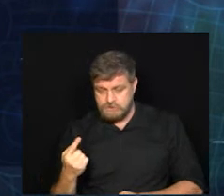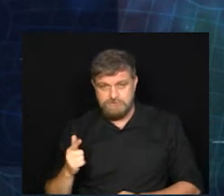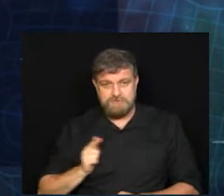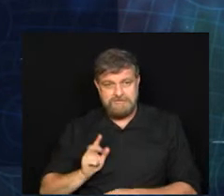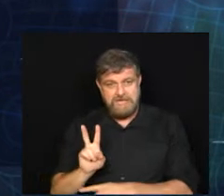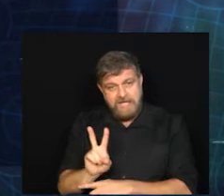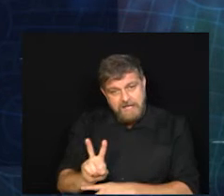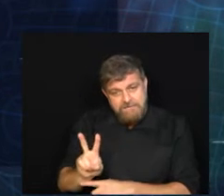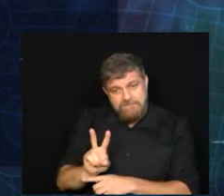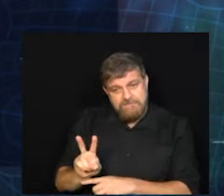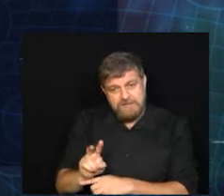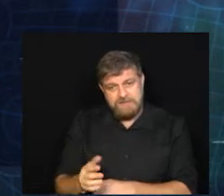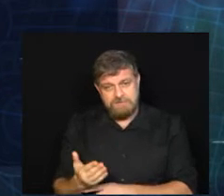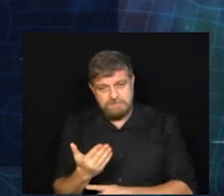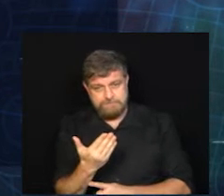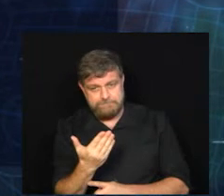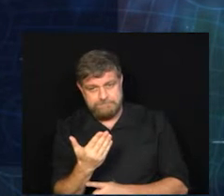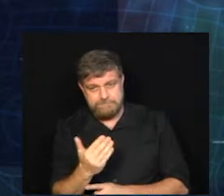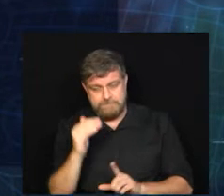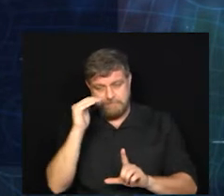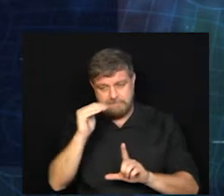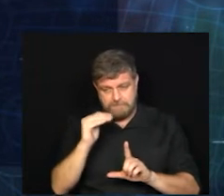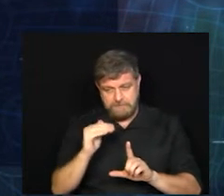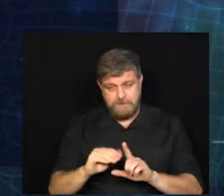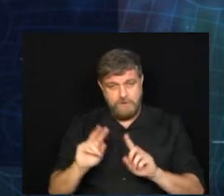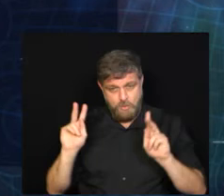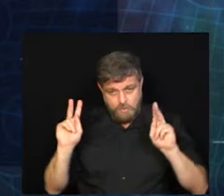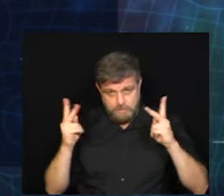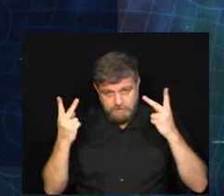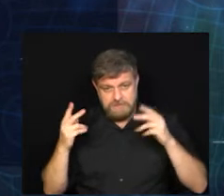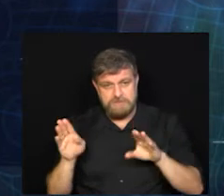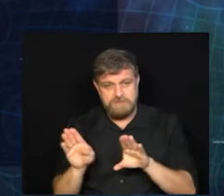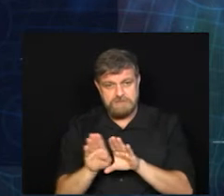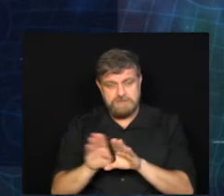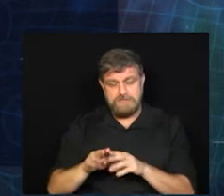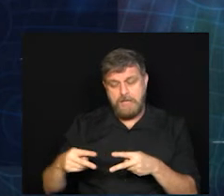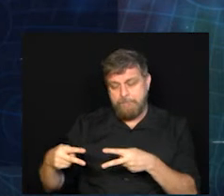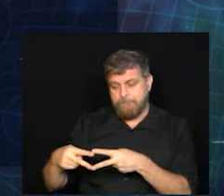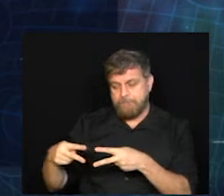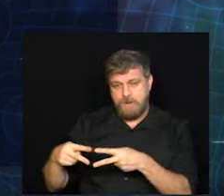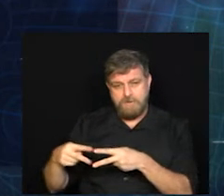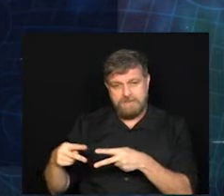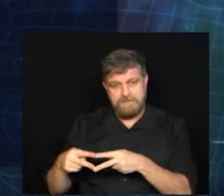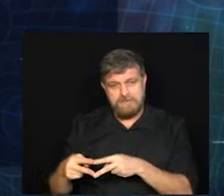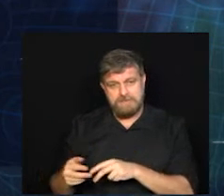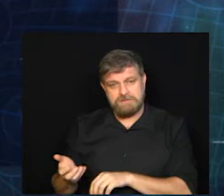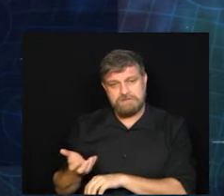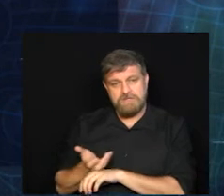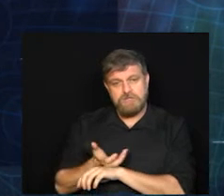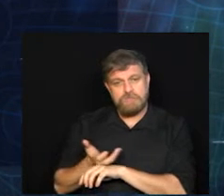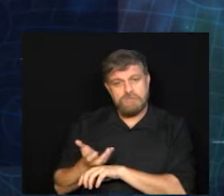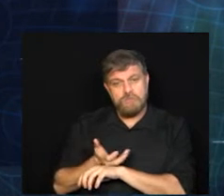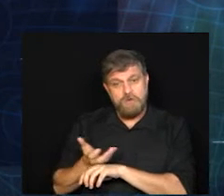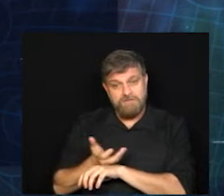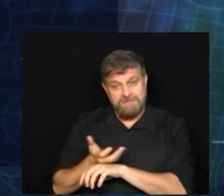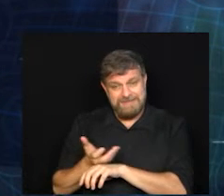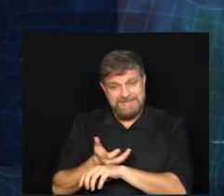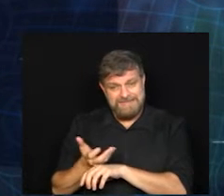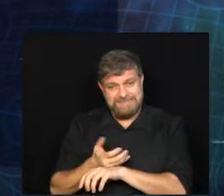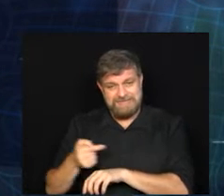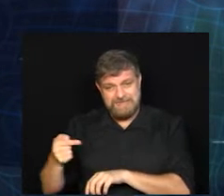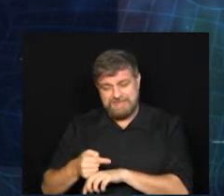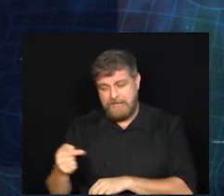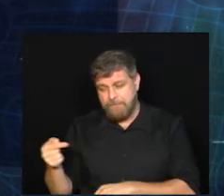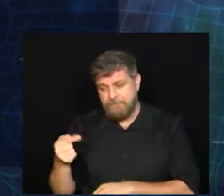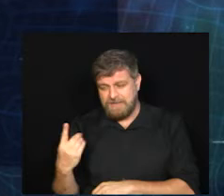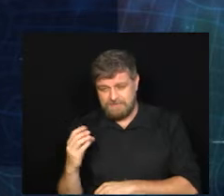Valinhos, 247, Hortolândia, 232, Paulínia, 105 mortes. Na sequência, cidades com